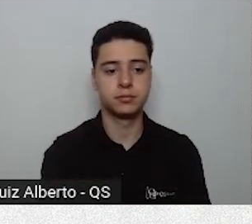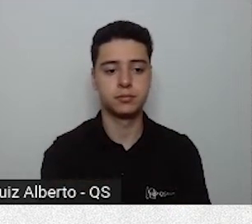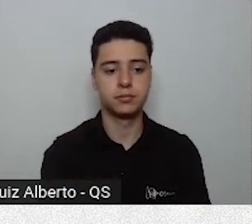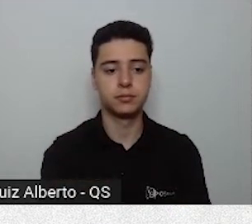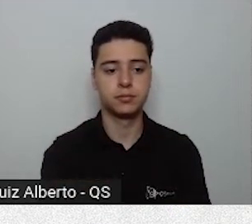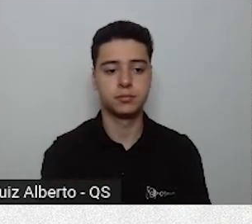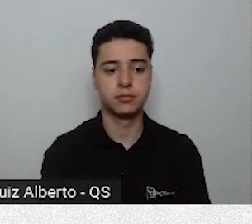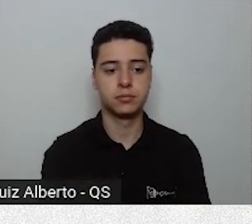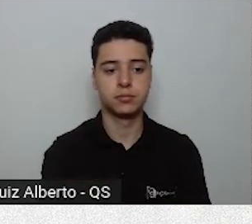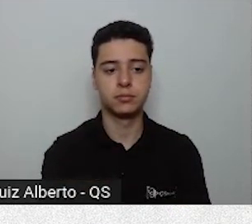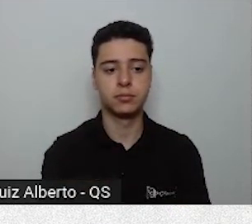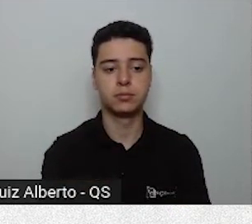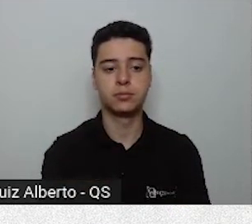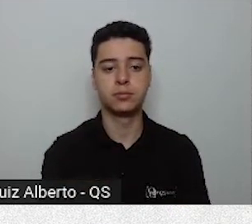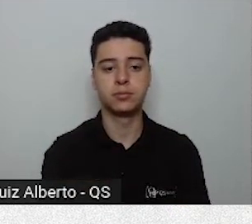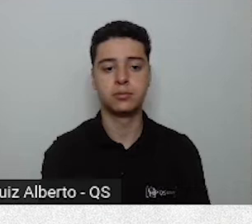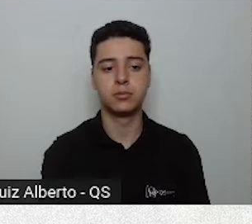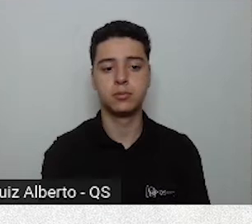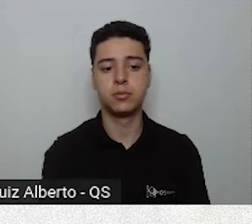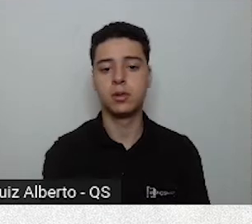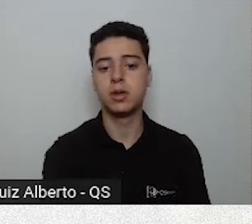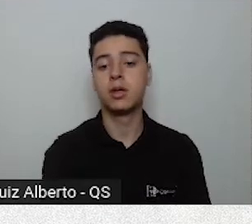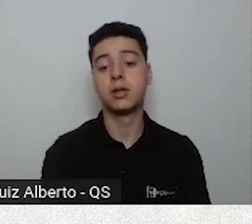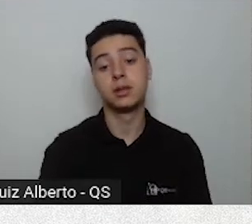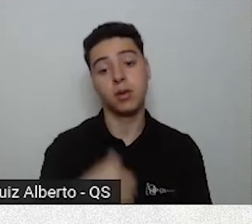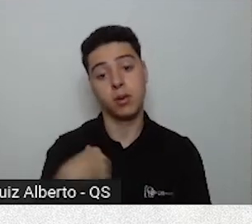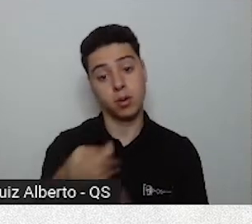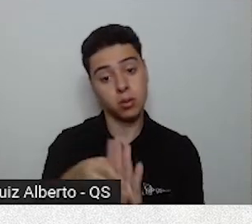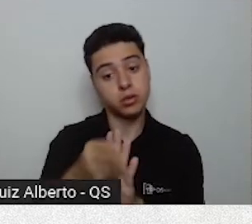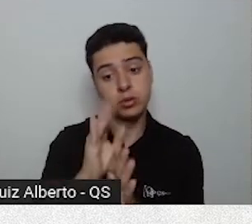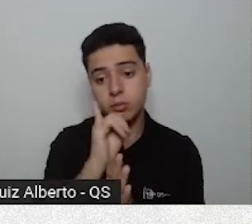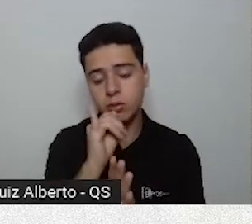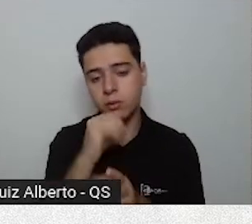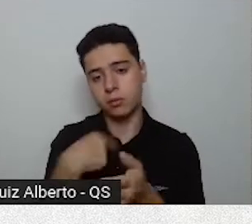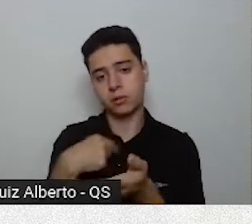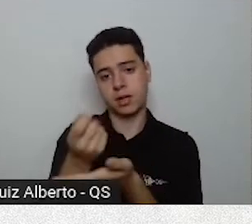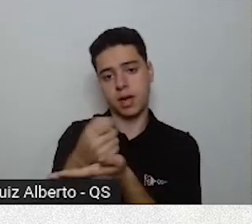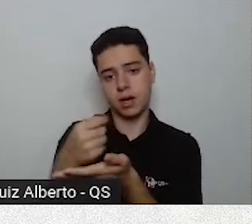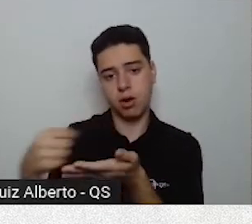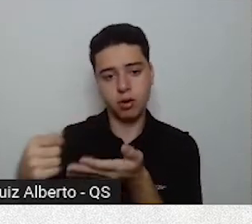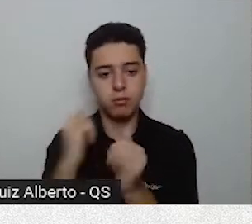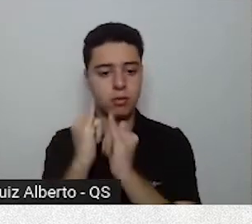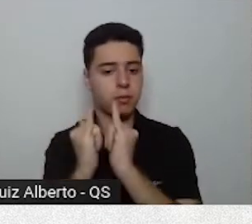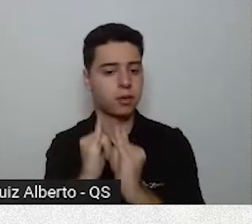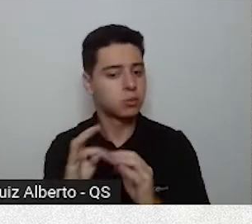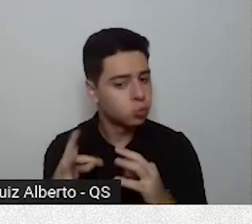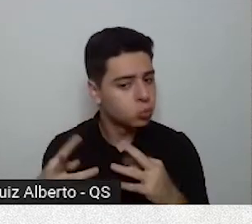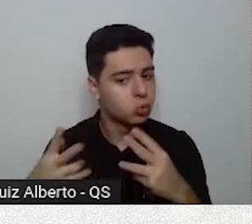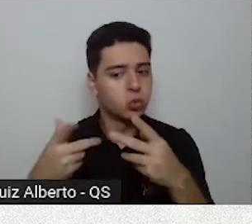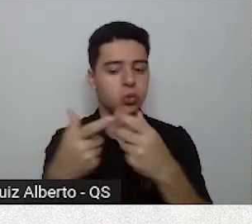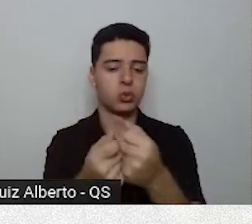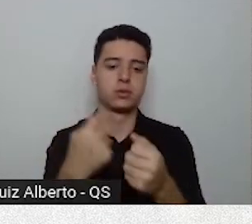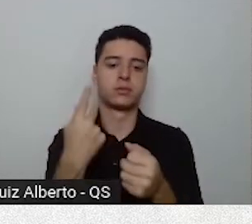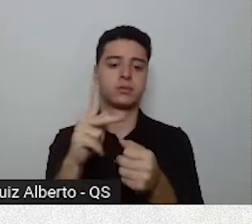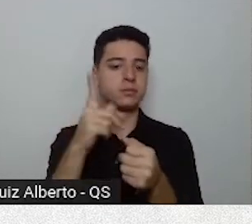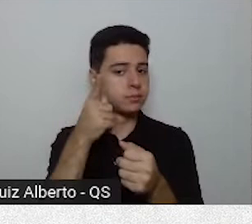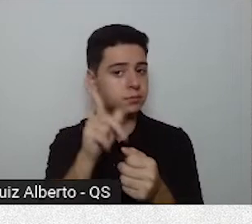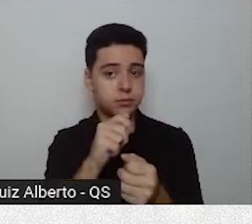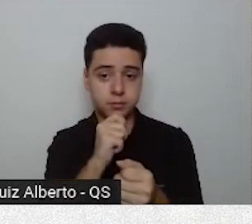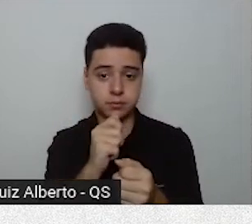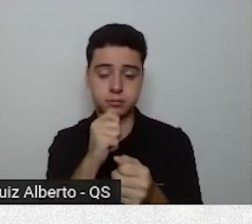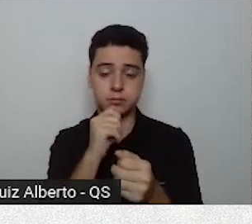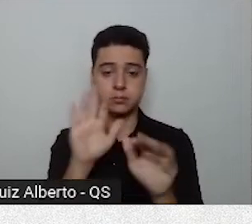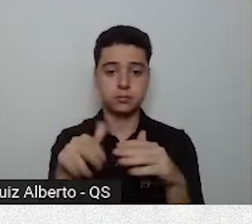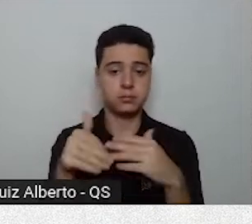É isso. Então eu recomendo que vocês façam o teste de vocês, anotem todas as informações que vocês puderem. E aqui